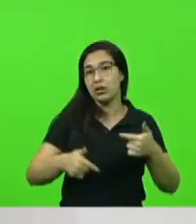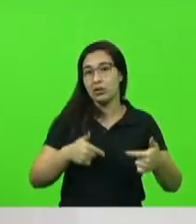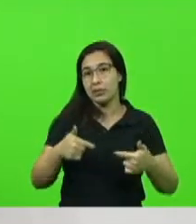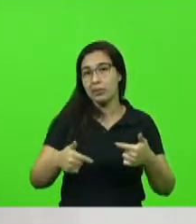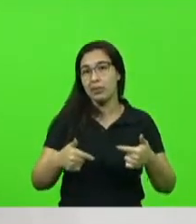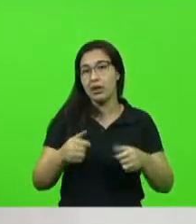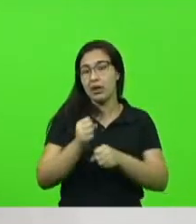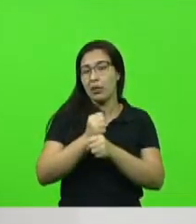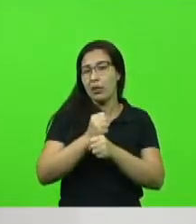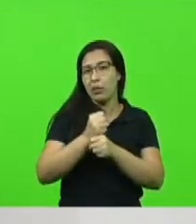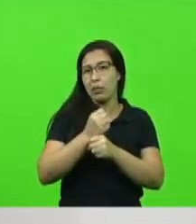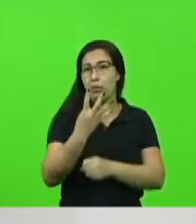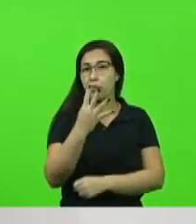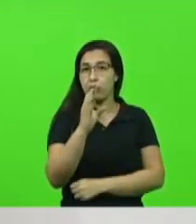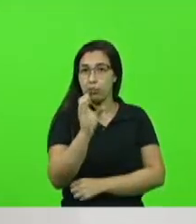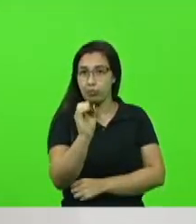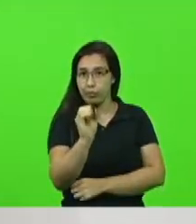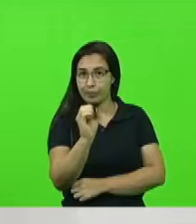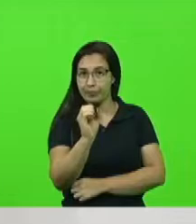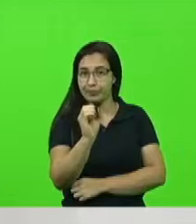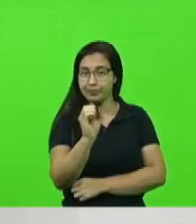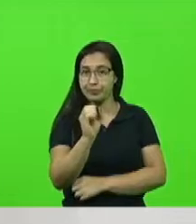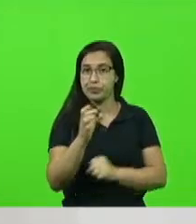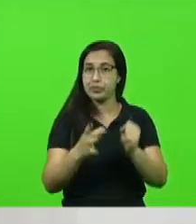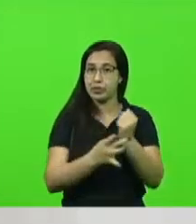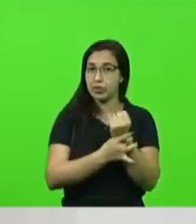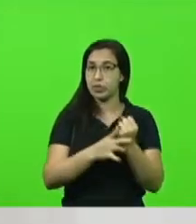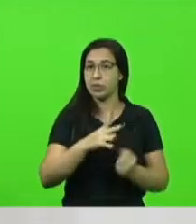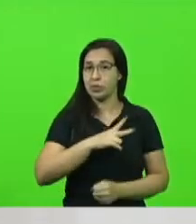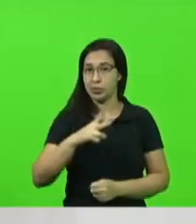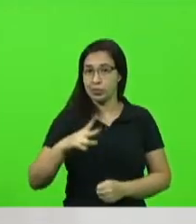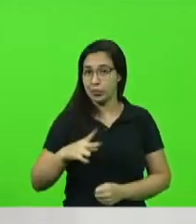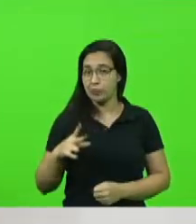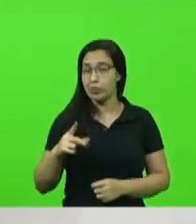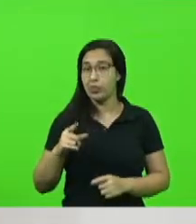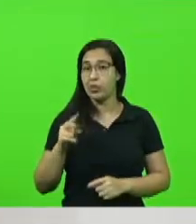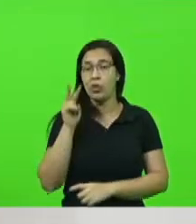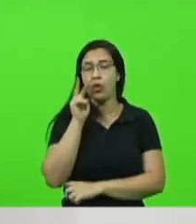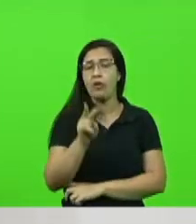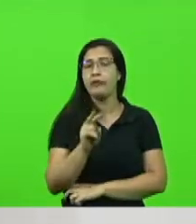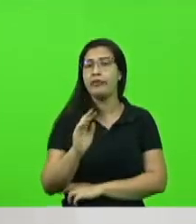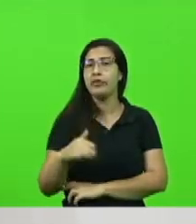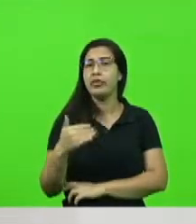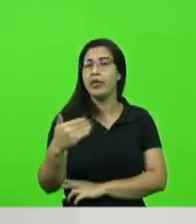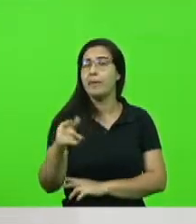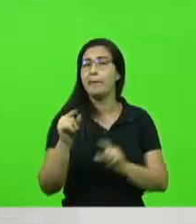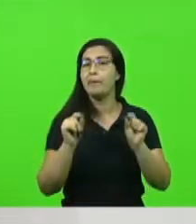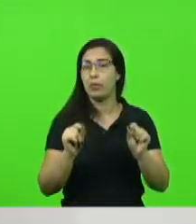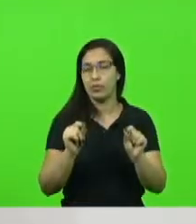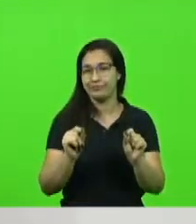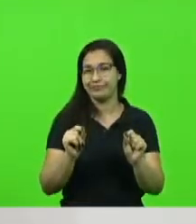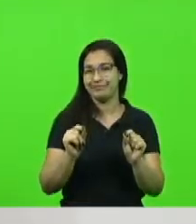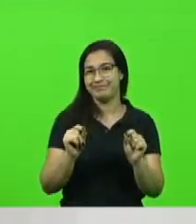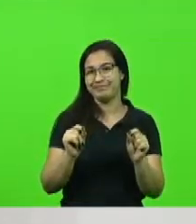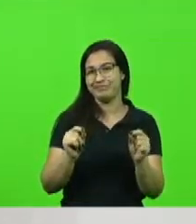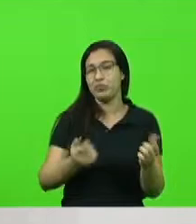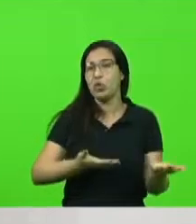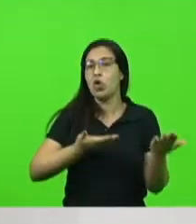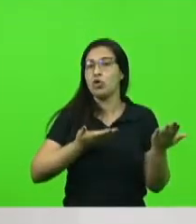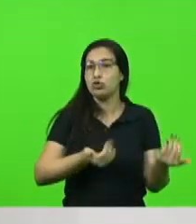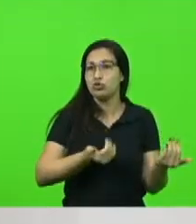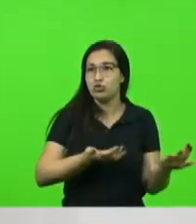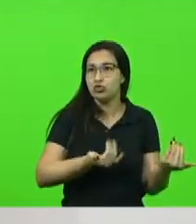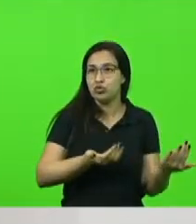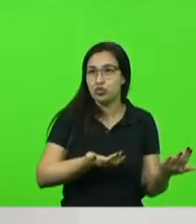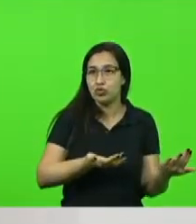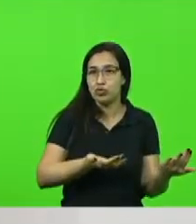40 anos de segurança pública, e a gente via depois, quando um jovem